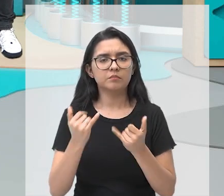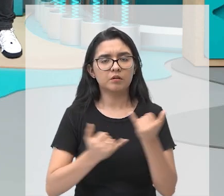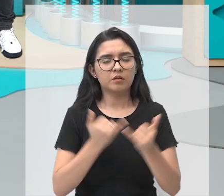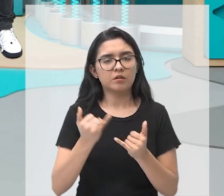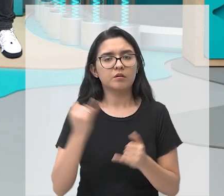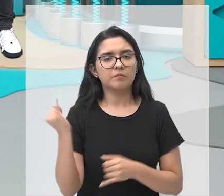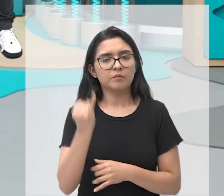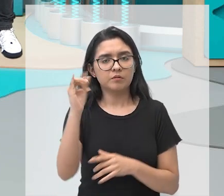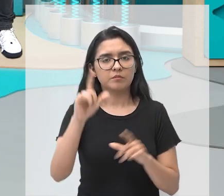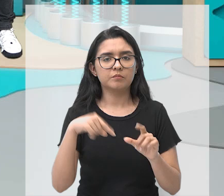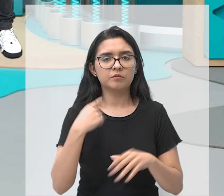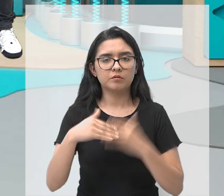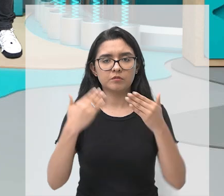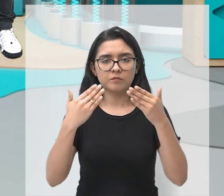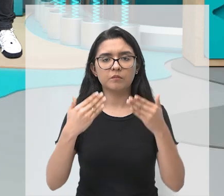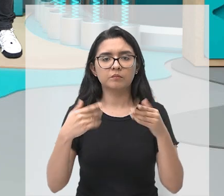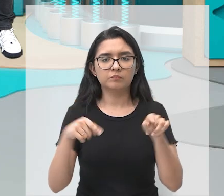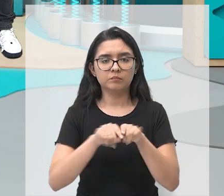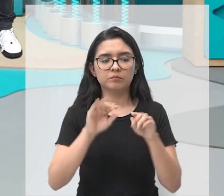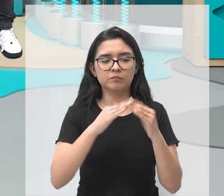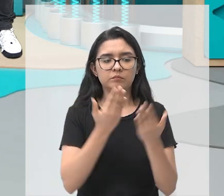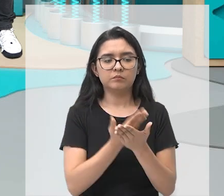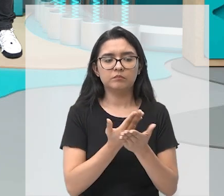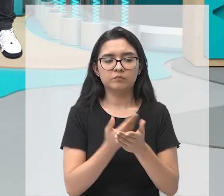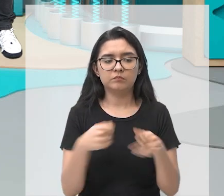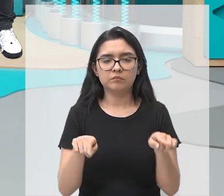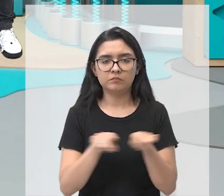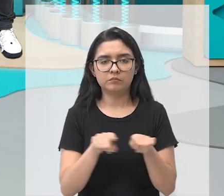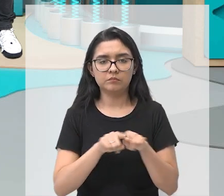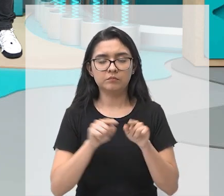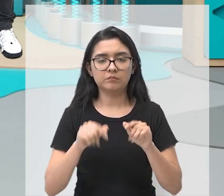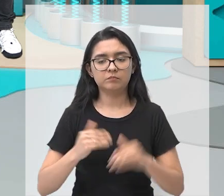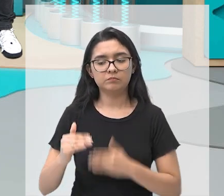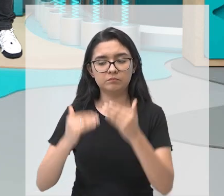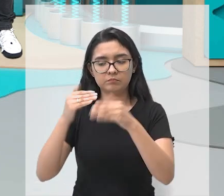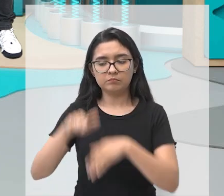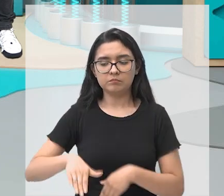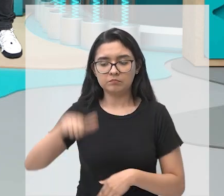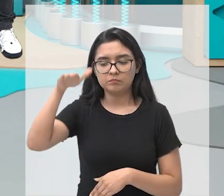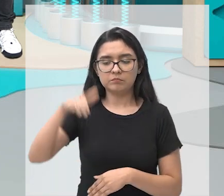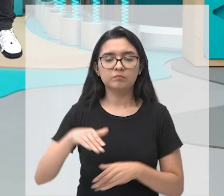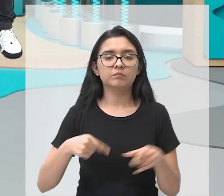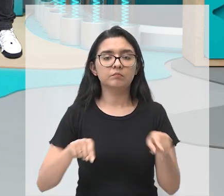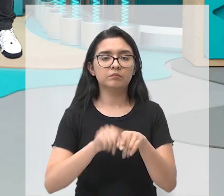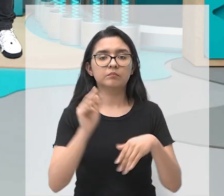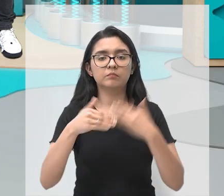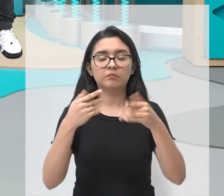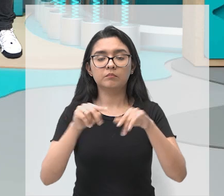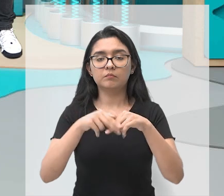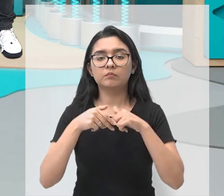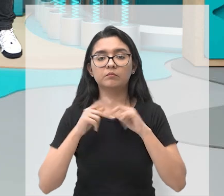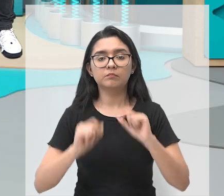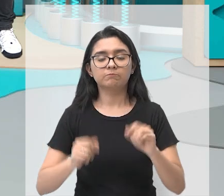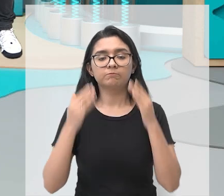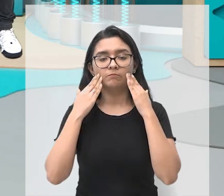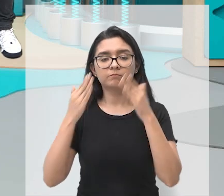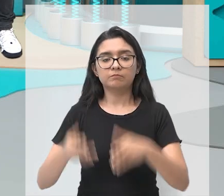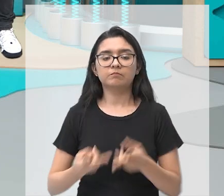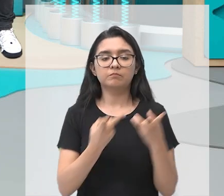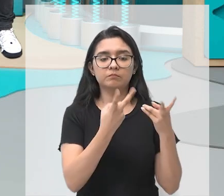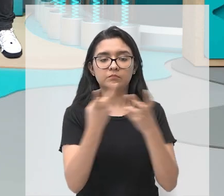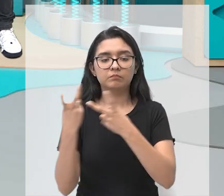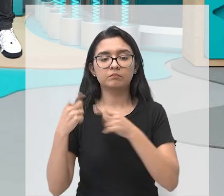escolar e desenvolvimento do ser humano nas primeiras fases ali do desenvolvimento. Isso porque ele trabalha a